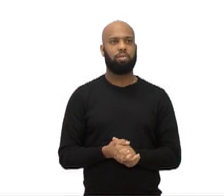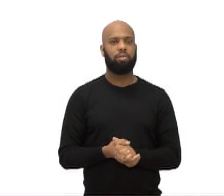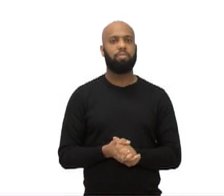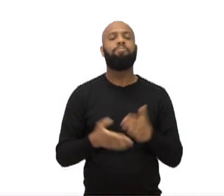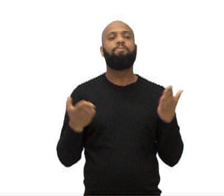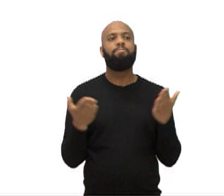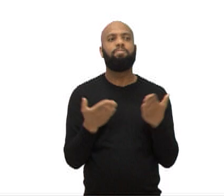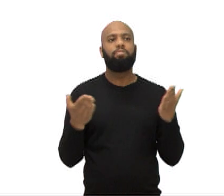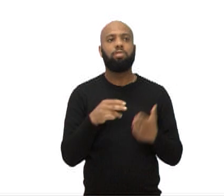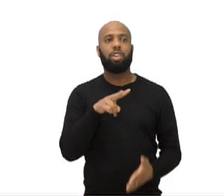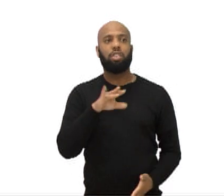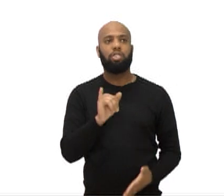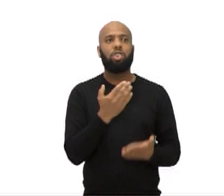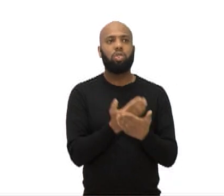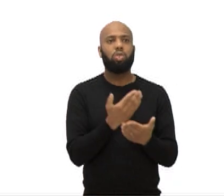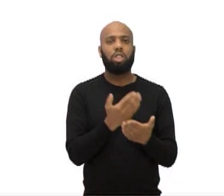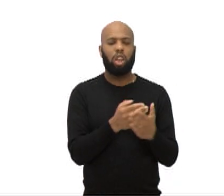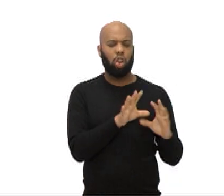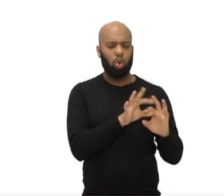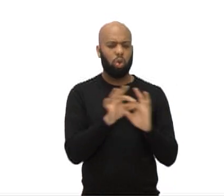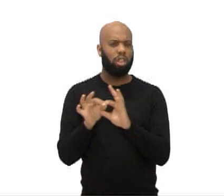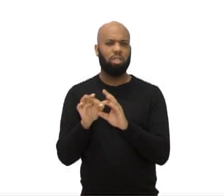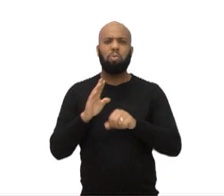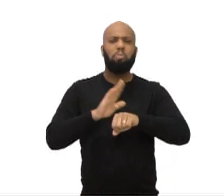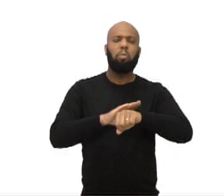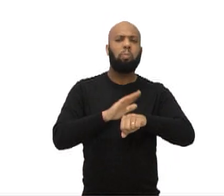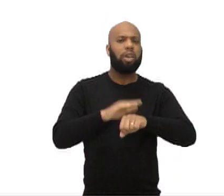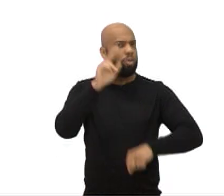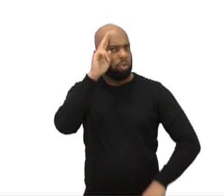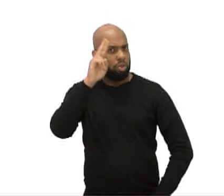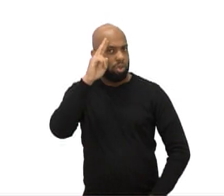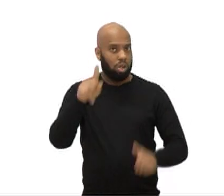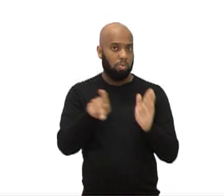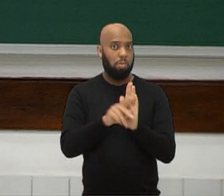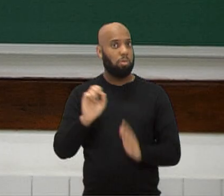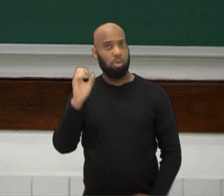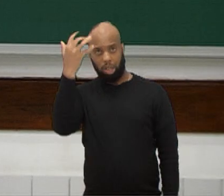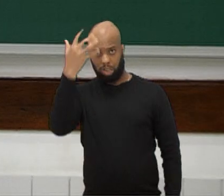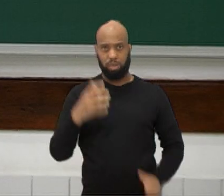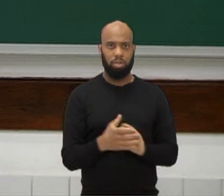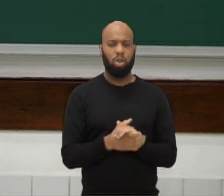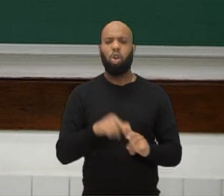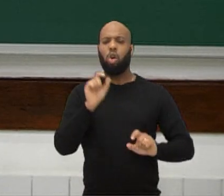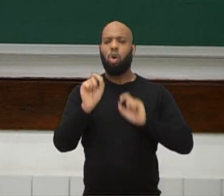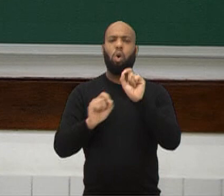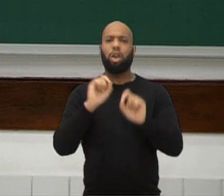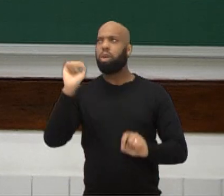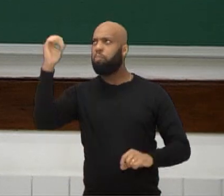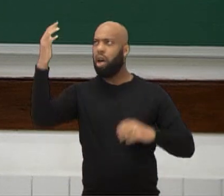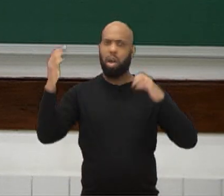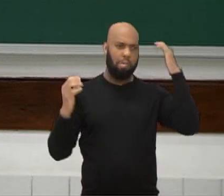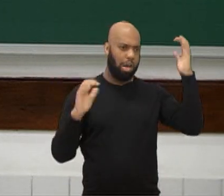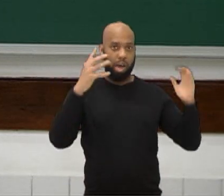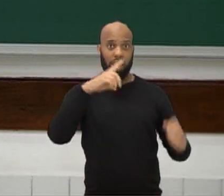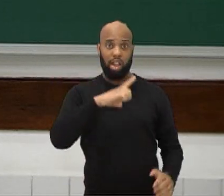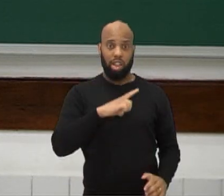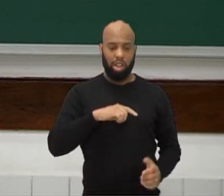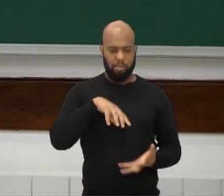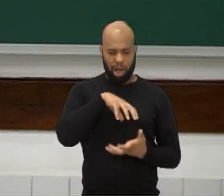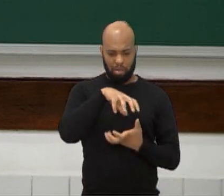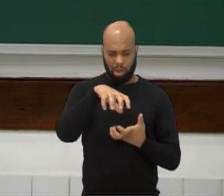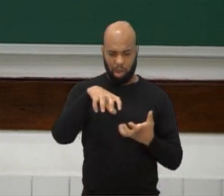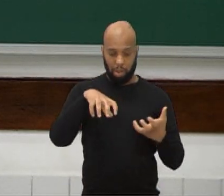E agora vamos falar sobre o contexto da cabanagem, ou seja, o que estava acontecendo quando teve essa